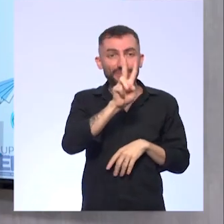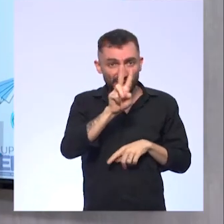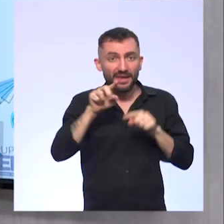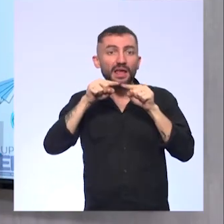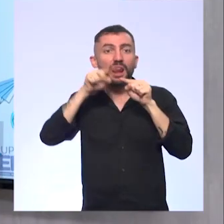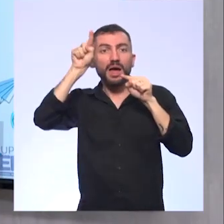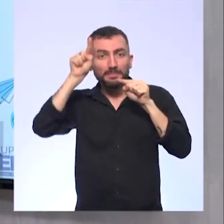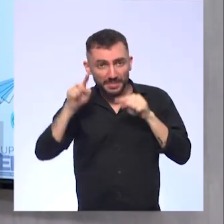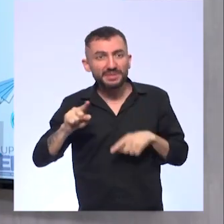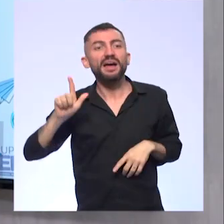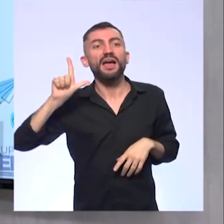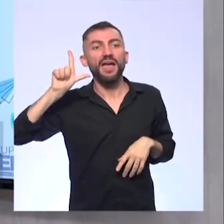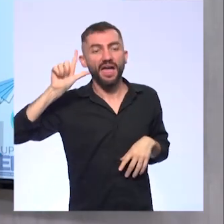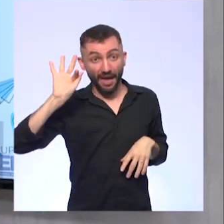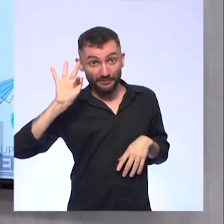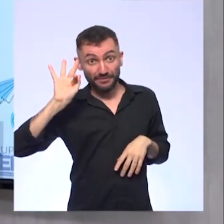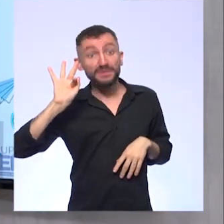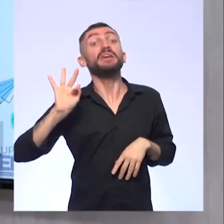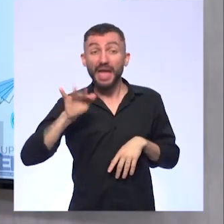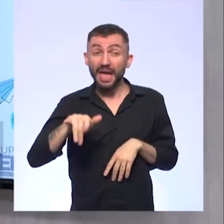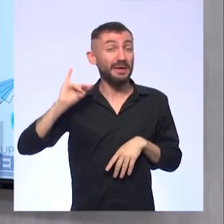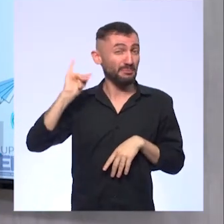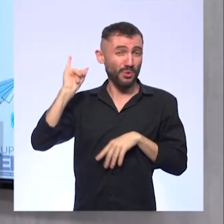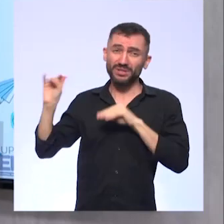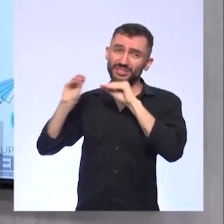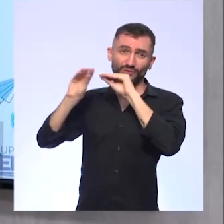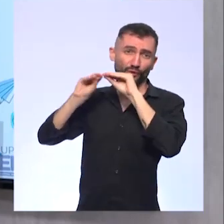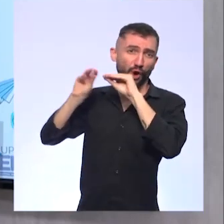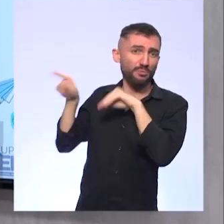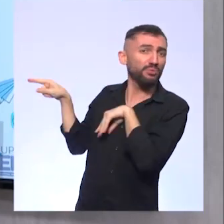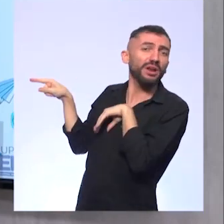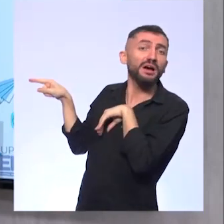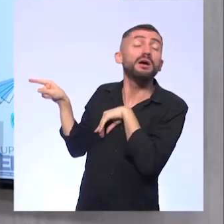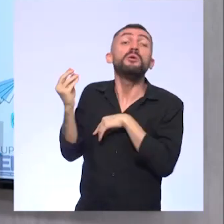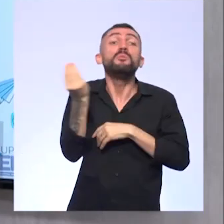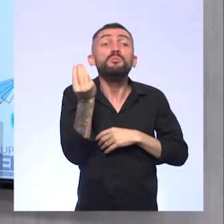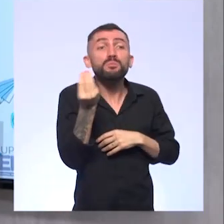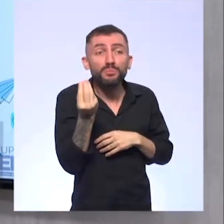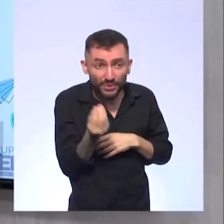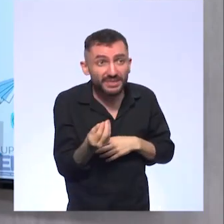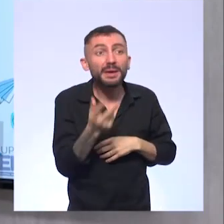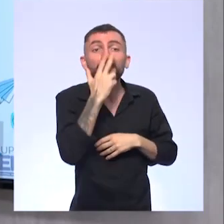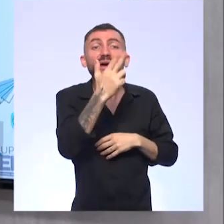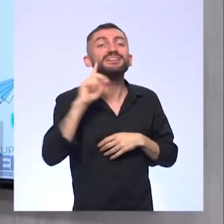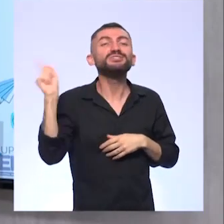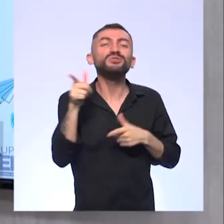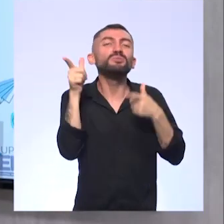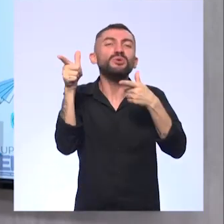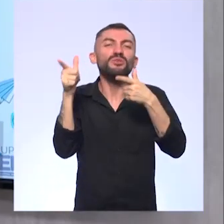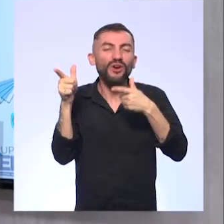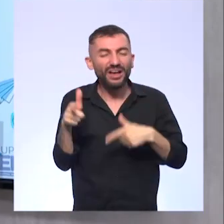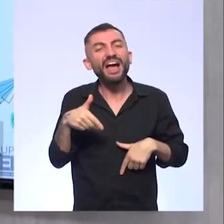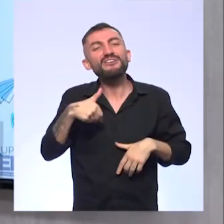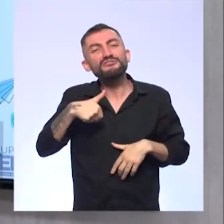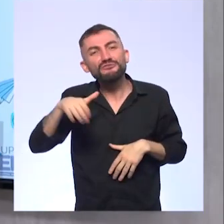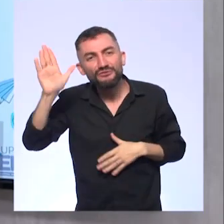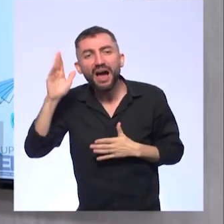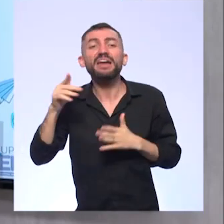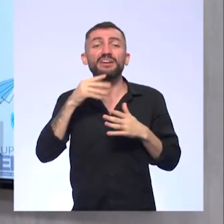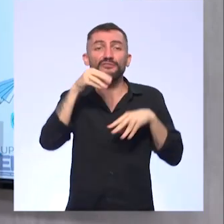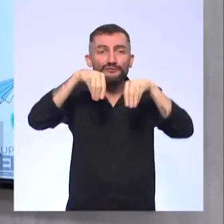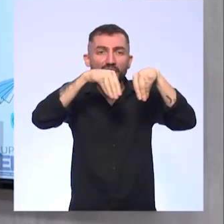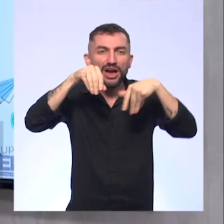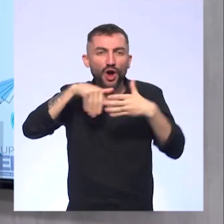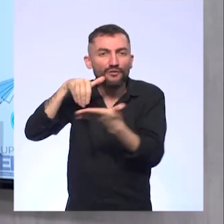tá bom galera muito importante a gente brinca essa equação é a famosa vai lamber farofa tá gente o